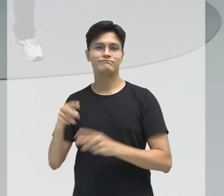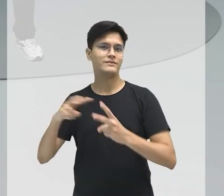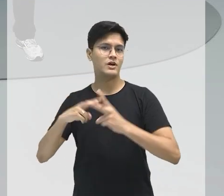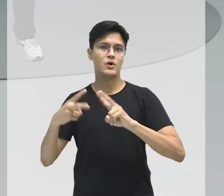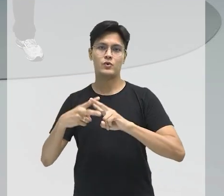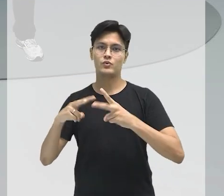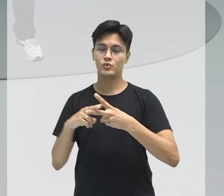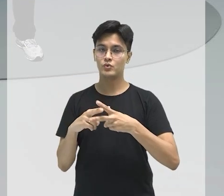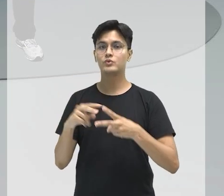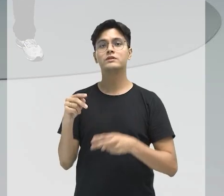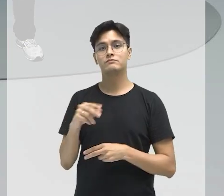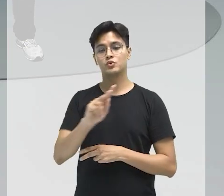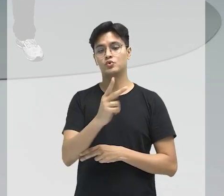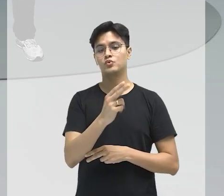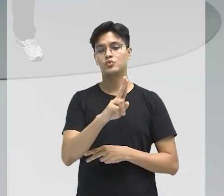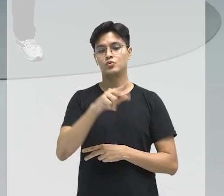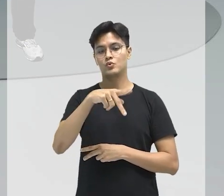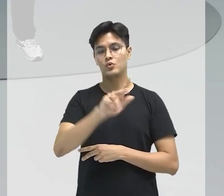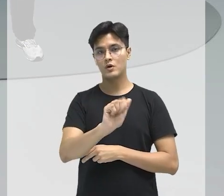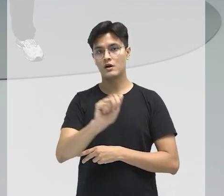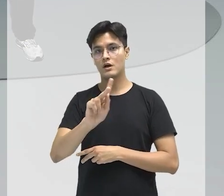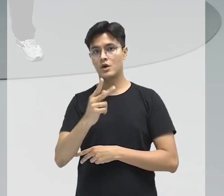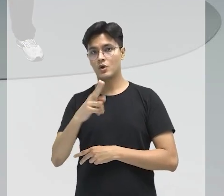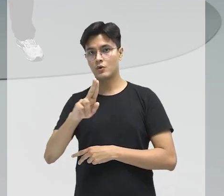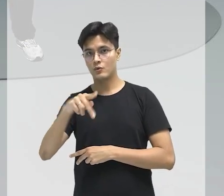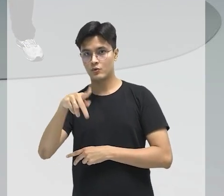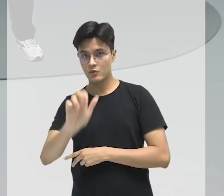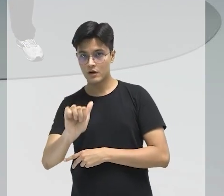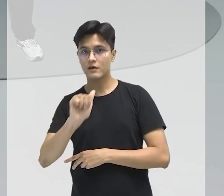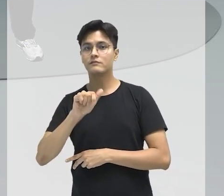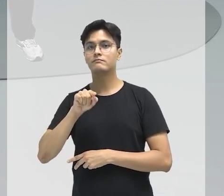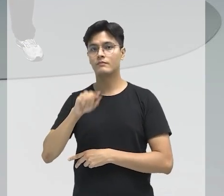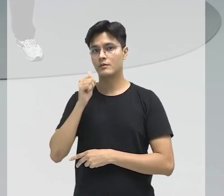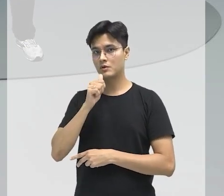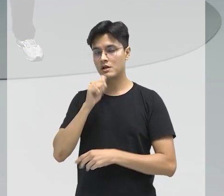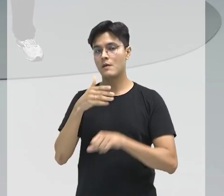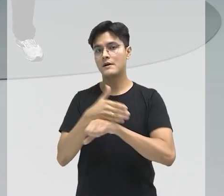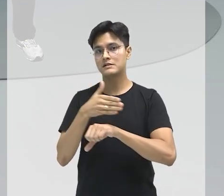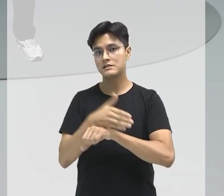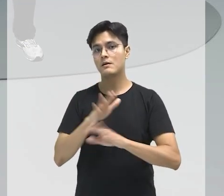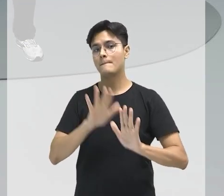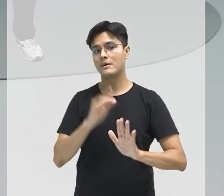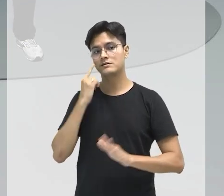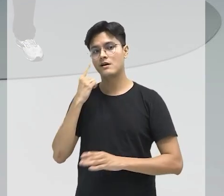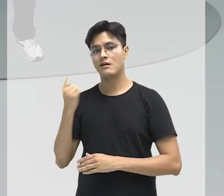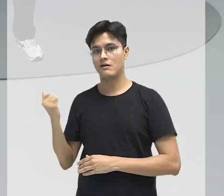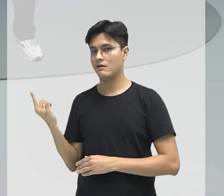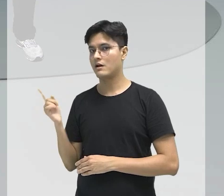a competiçãozinha delas lá, mas nessa aí, né, do Aipenquit, elas não lutam, né?